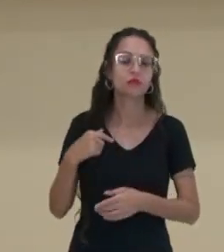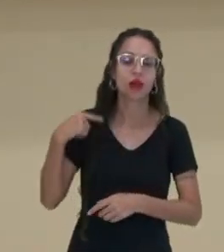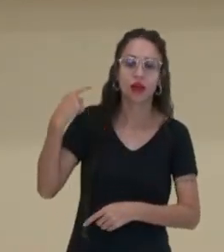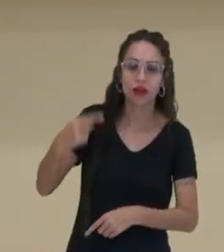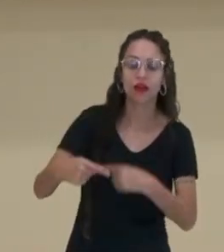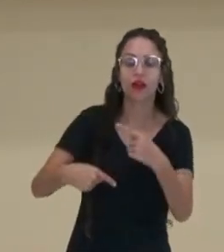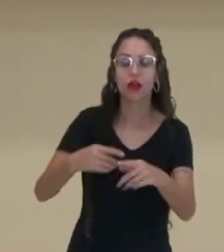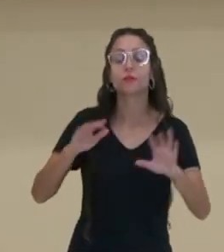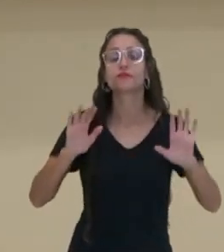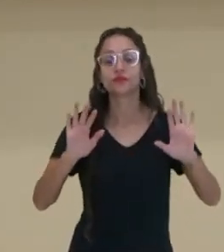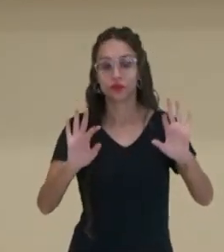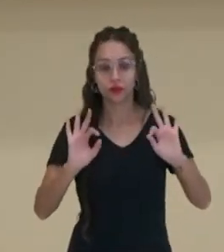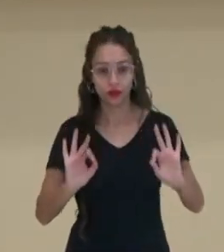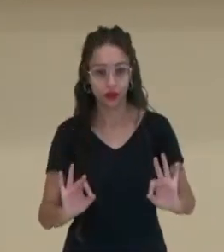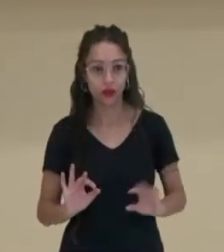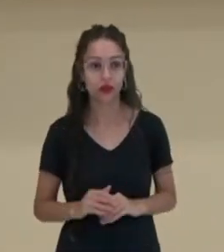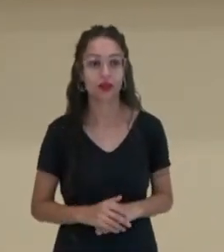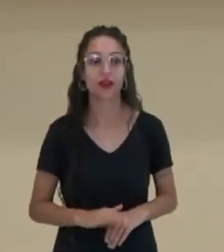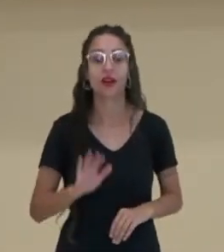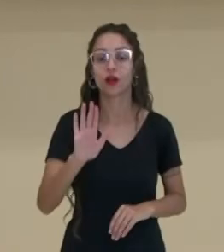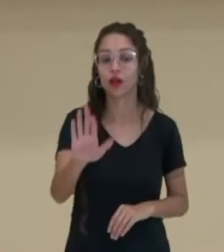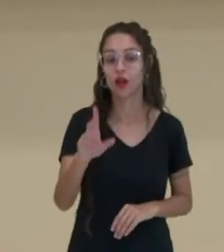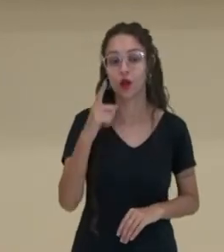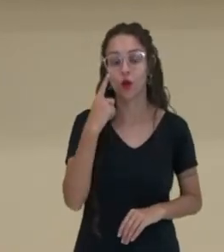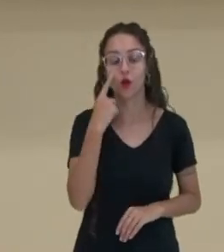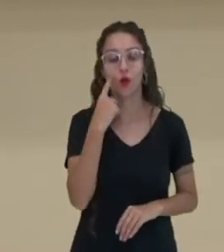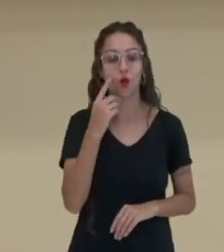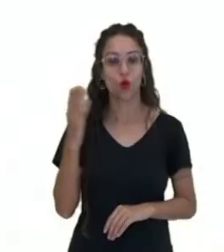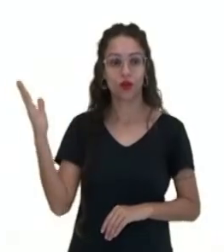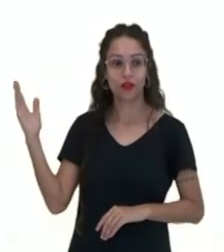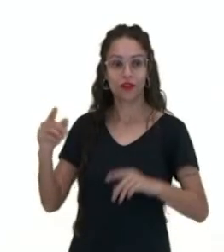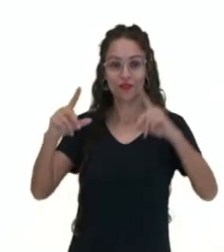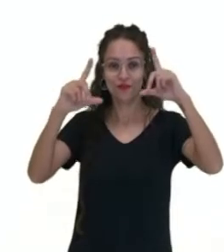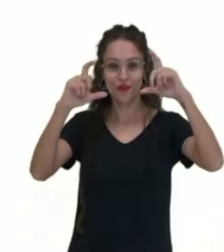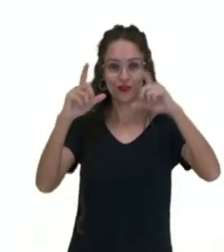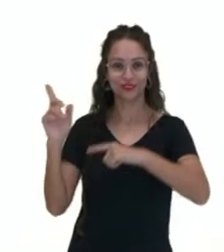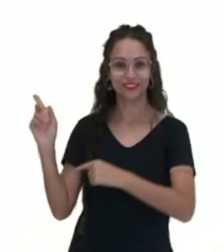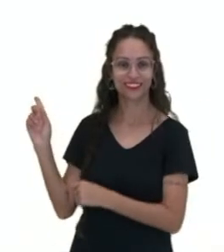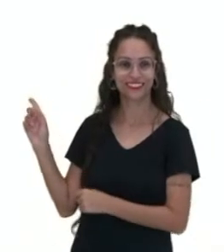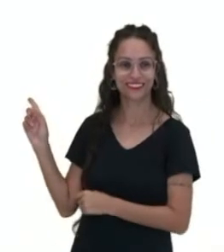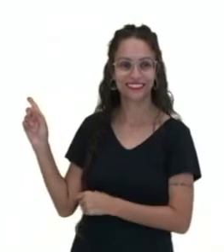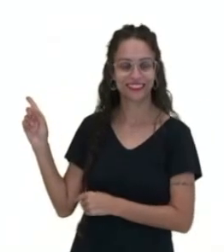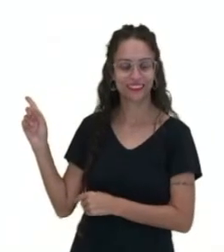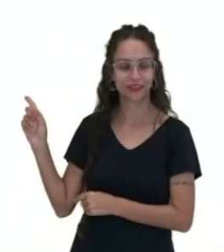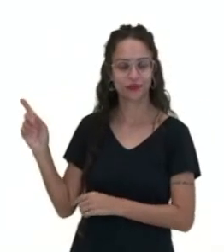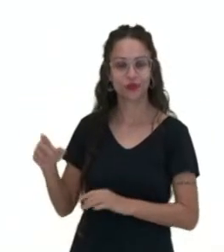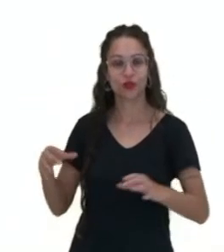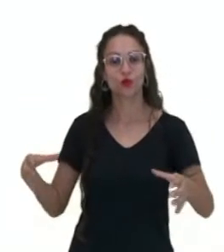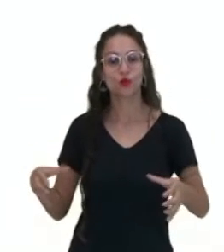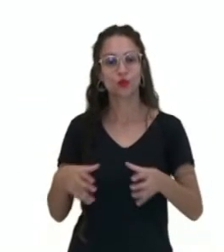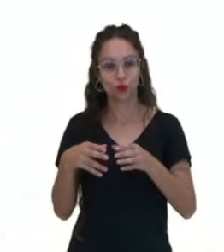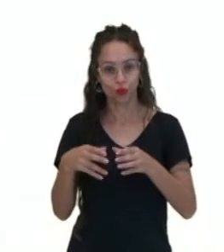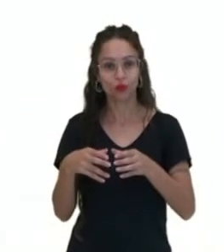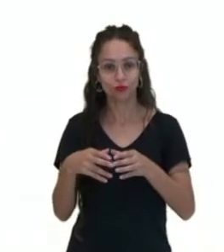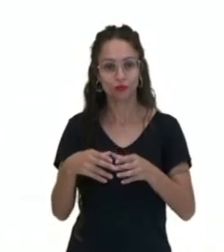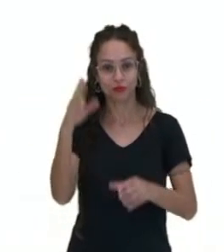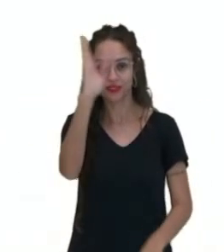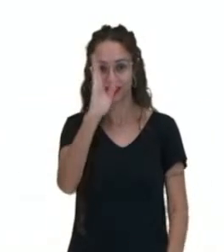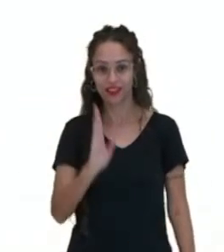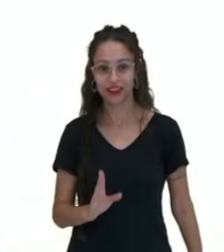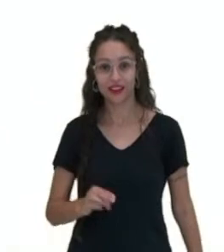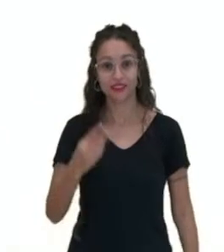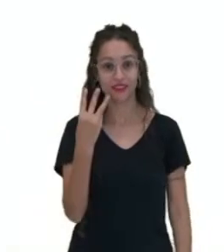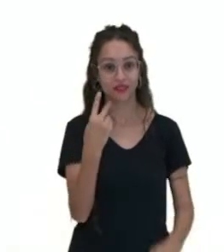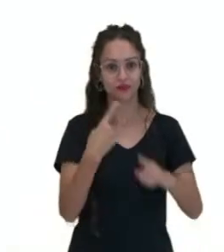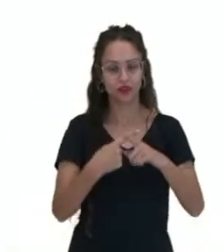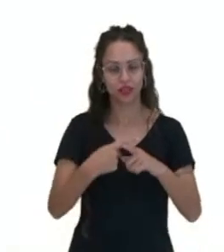correto? Agora, se você observar aqui nessa fotografia, a seleção tricampeã, a seleção